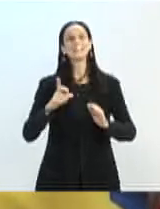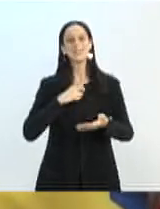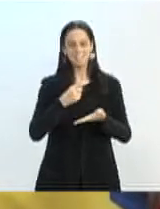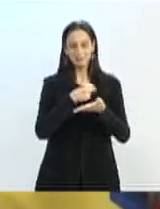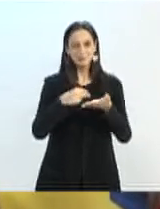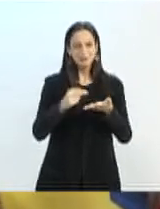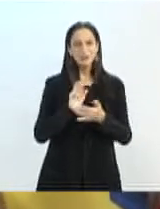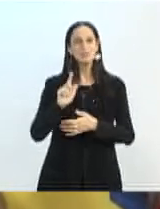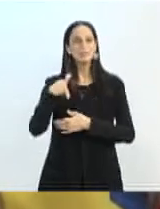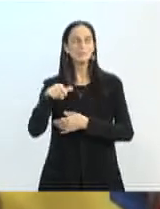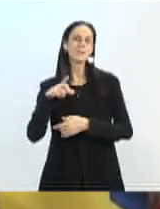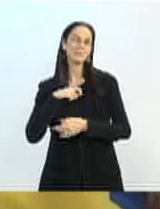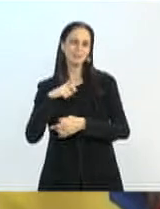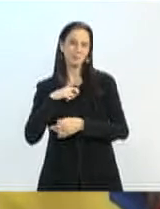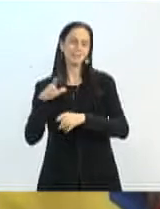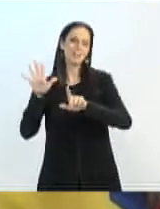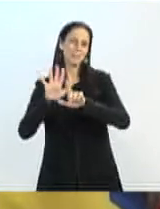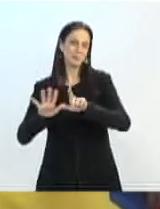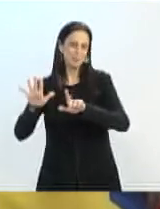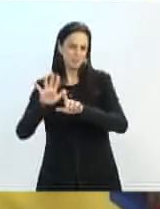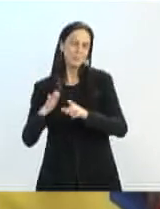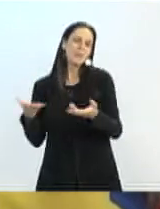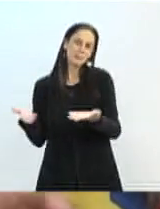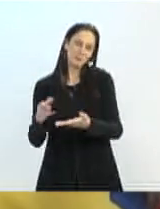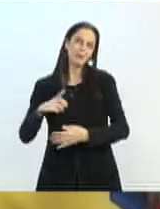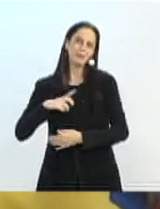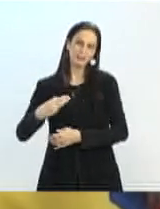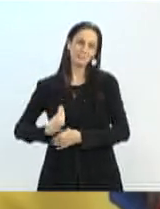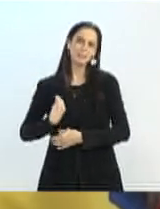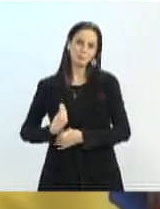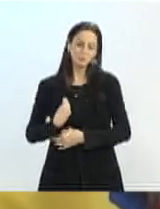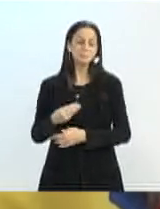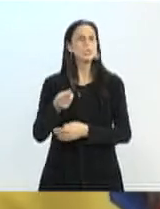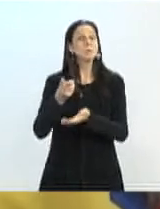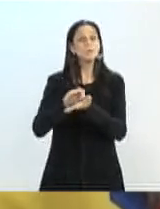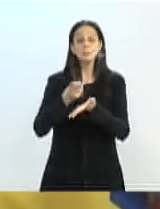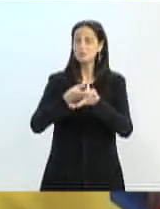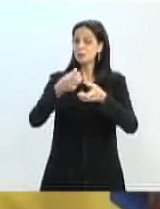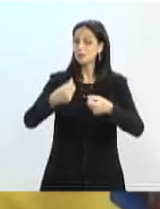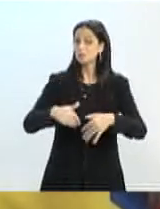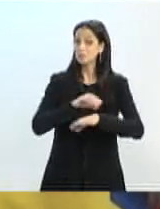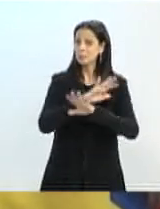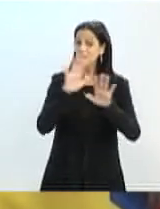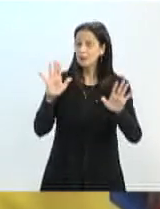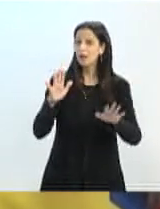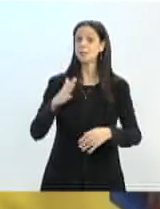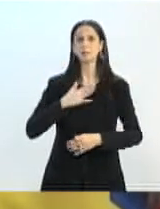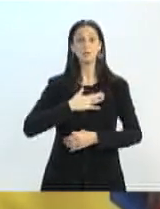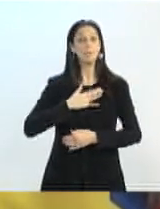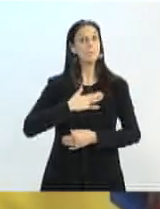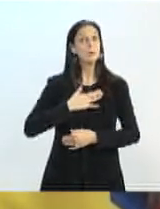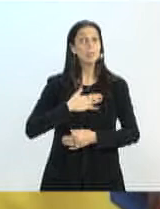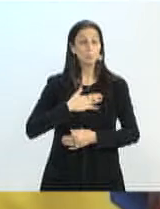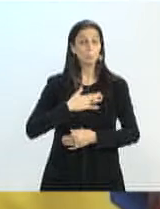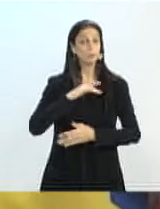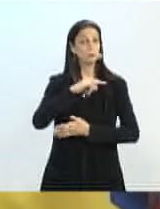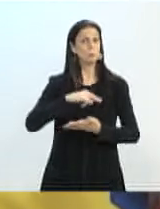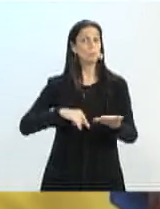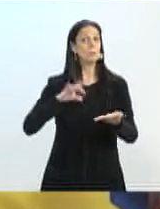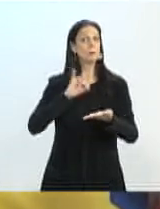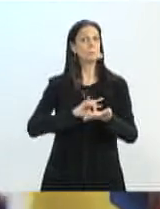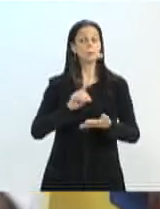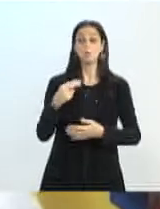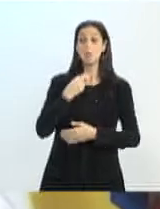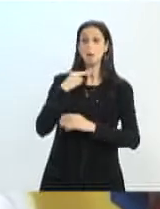do diário online, e sempre, agora tem o diário online, e sempre fiz questão de deixar muito claro que no meu diário é um documento meu, oficial, e ninguém